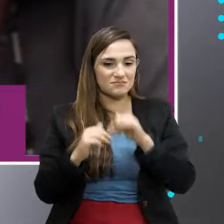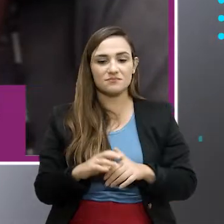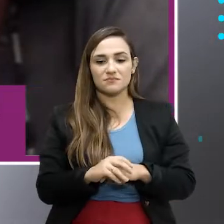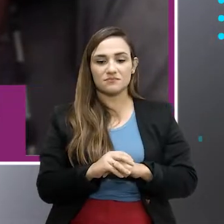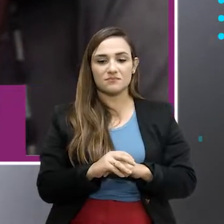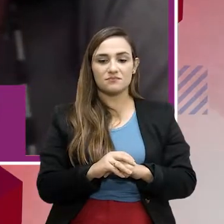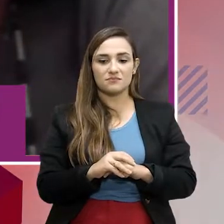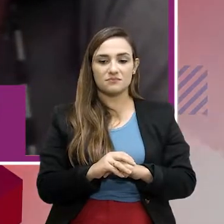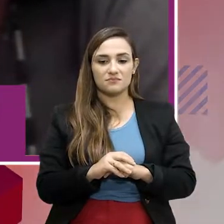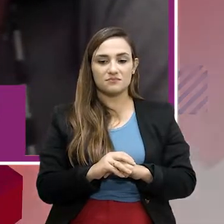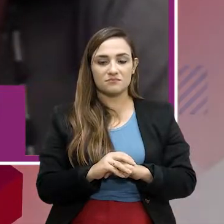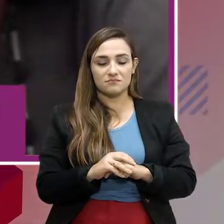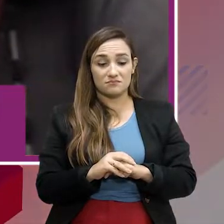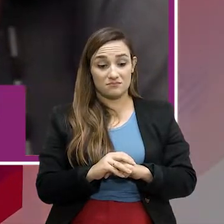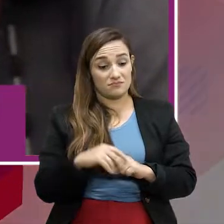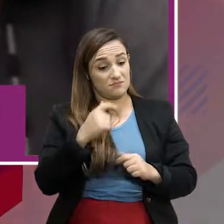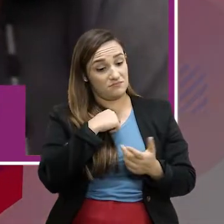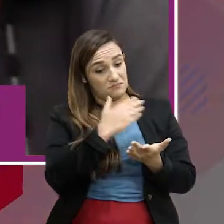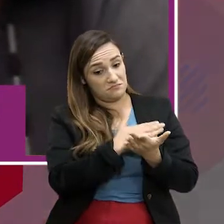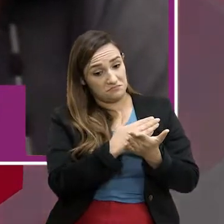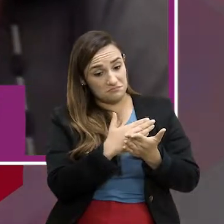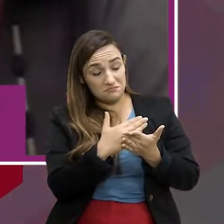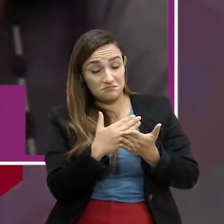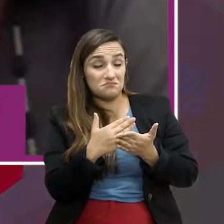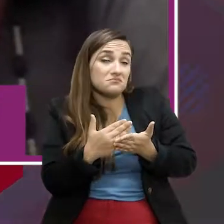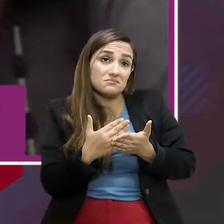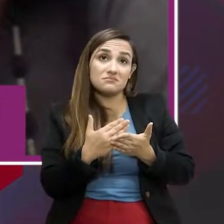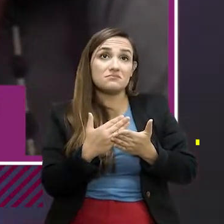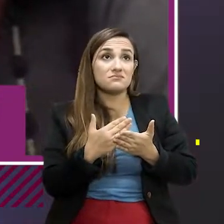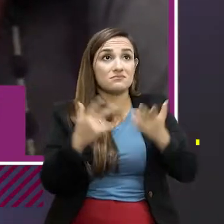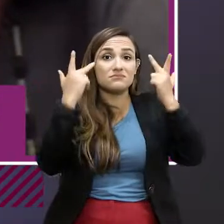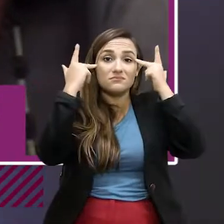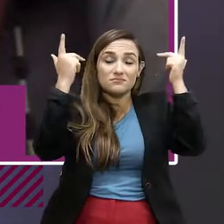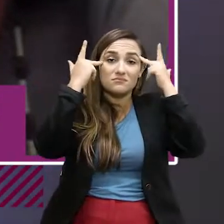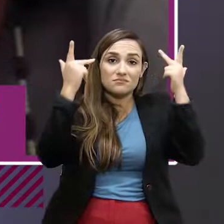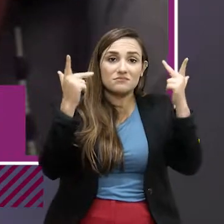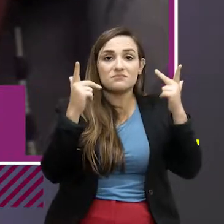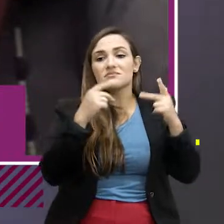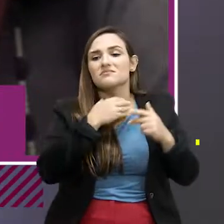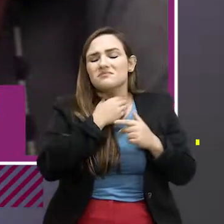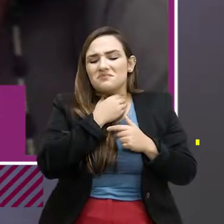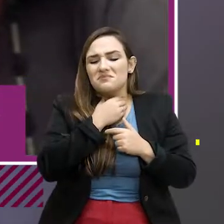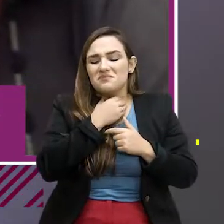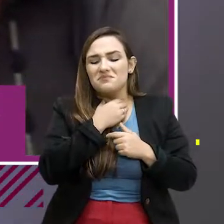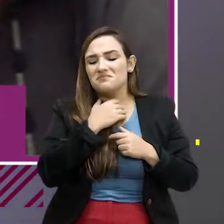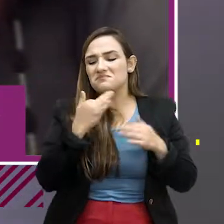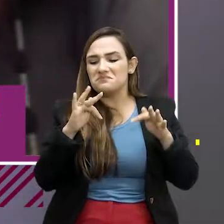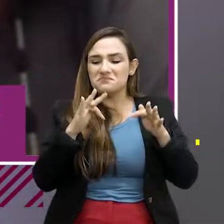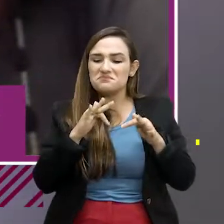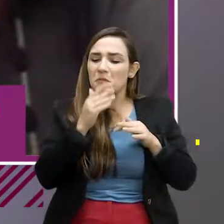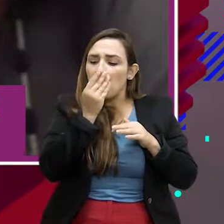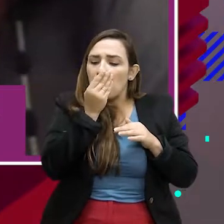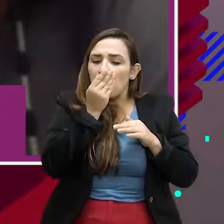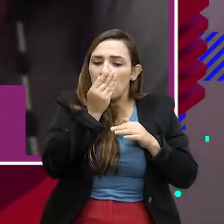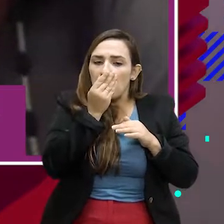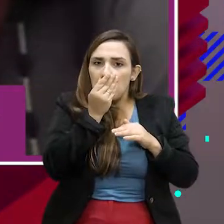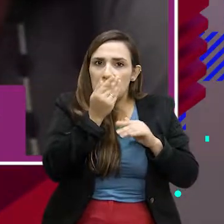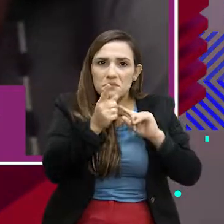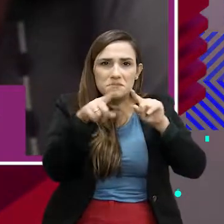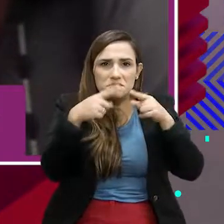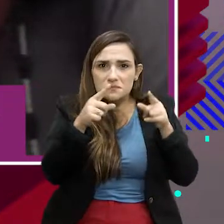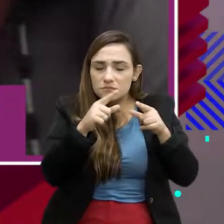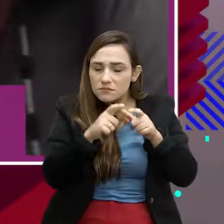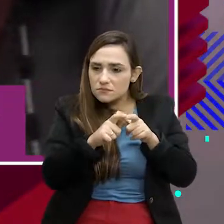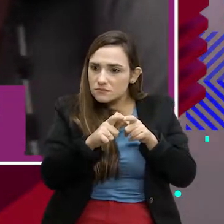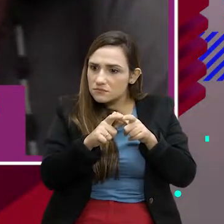Covid longa, então a pessoa até pode ter um quadro inicial que parece assim não muito importante,